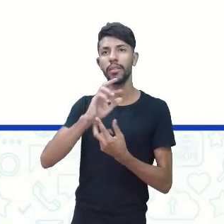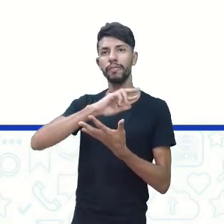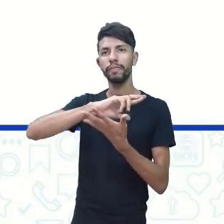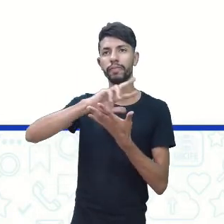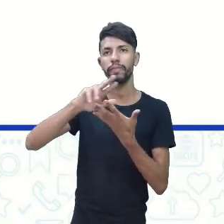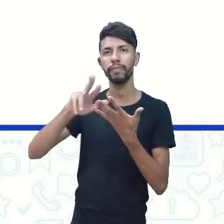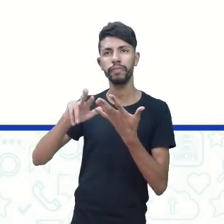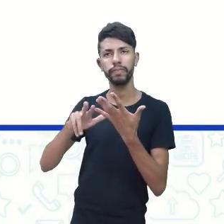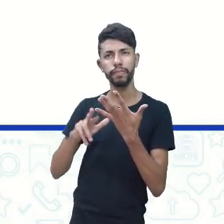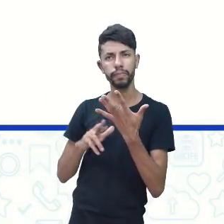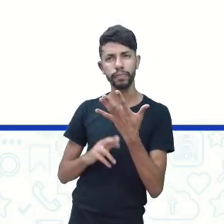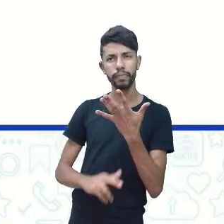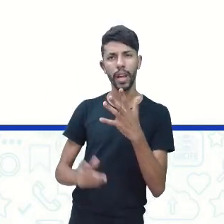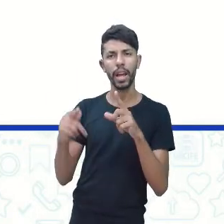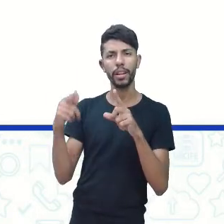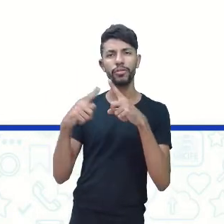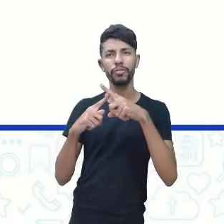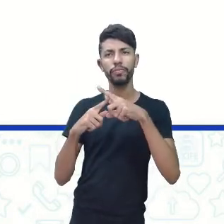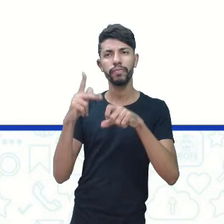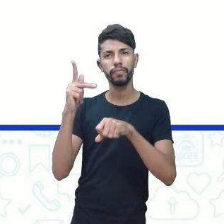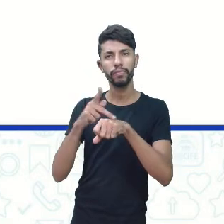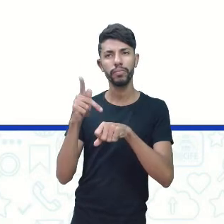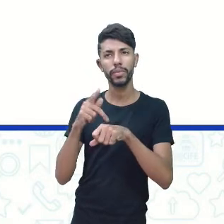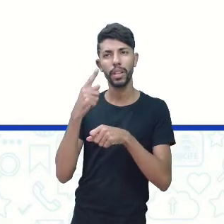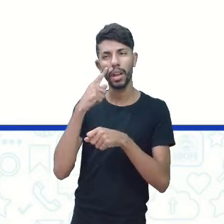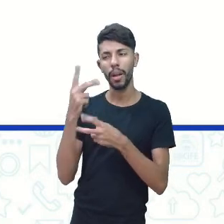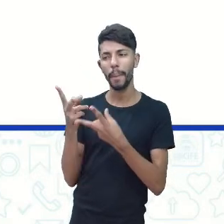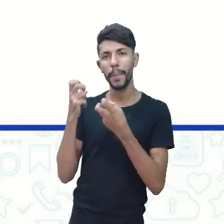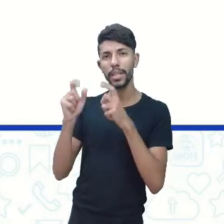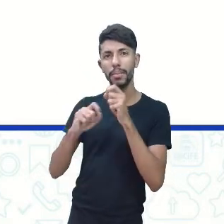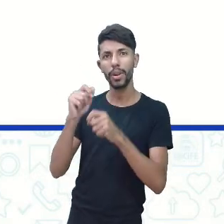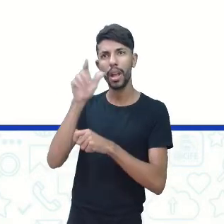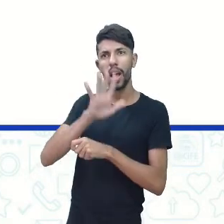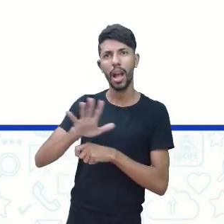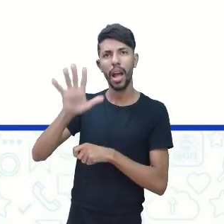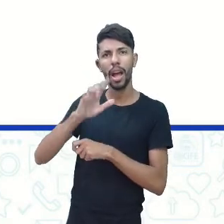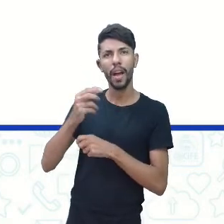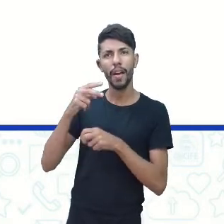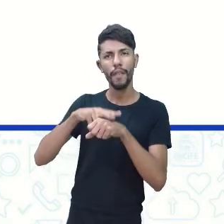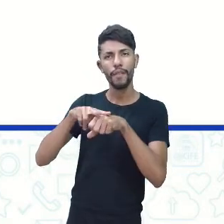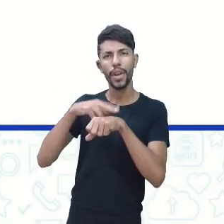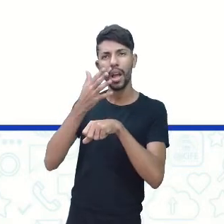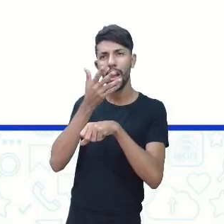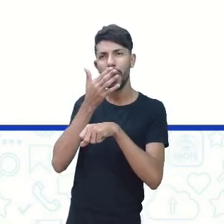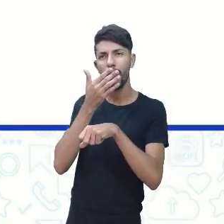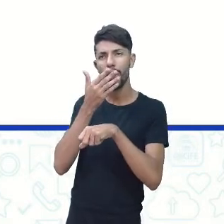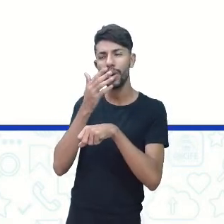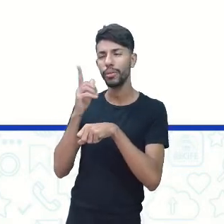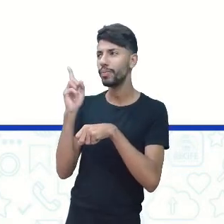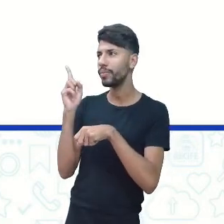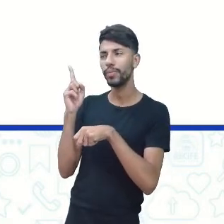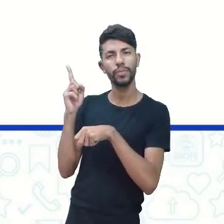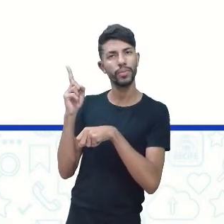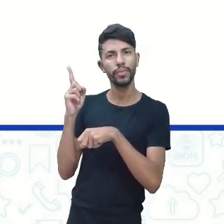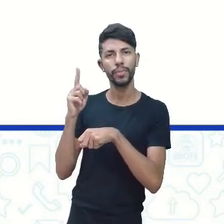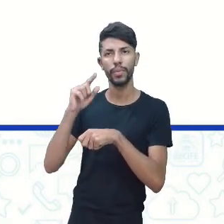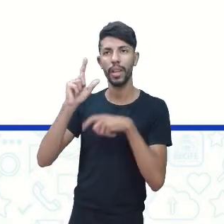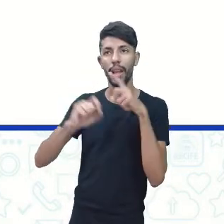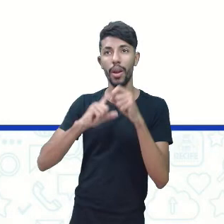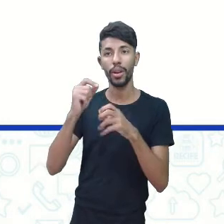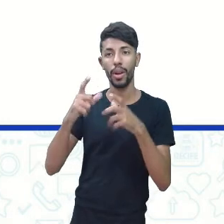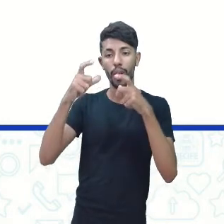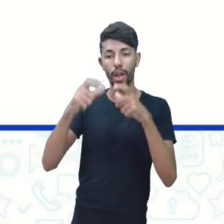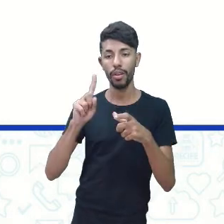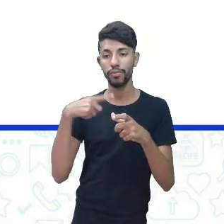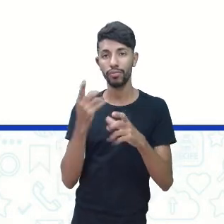platina, cromo, diamante, ouro. Percebe que essa área verde aqui mais embaixo, ao sul do continente africano, é justamente onde nós